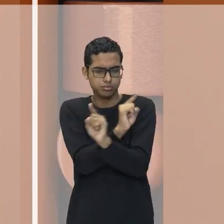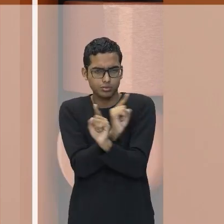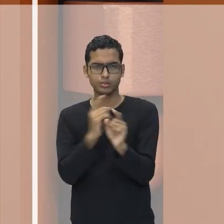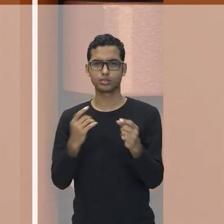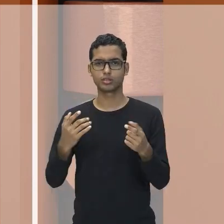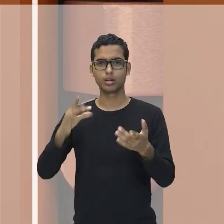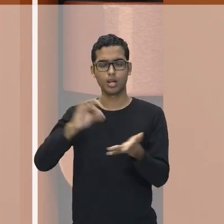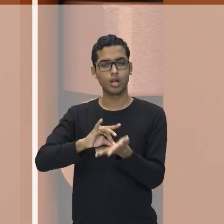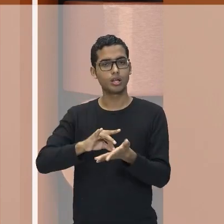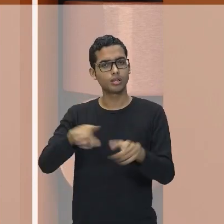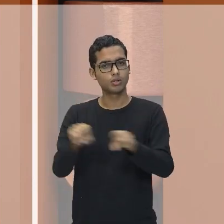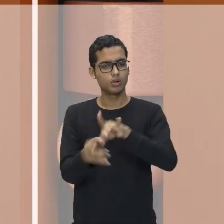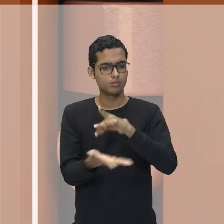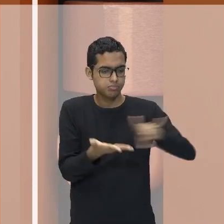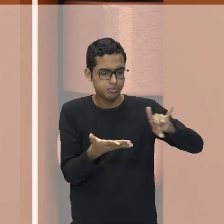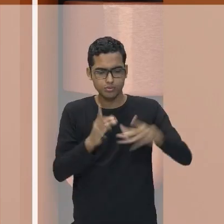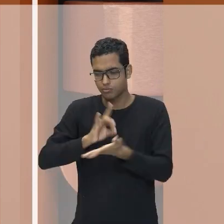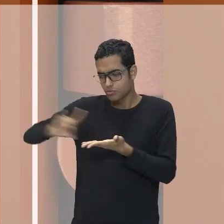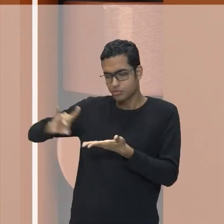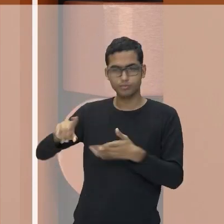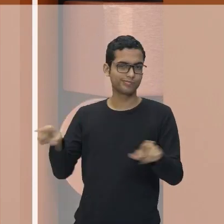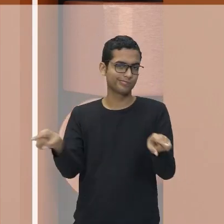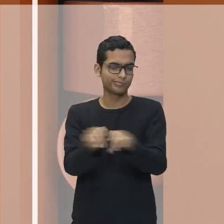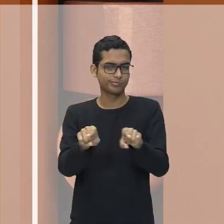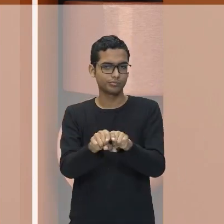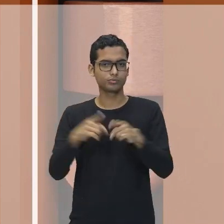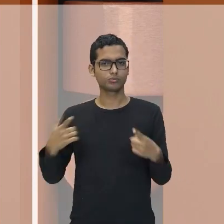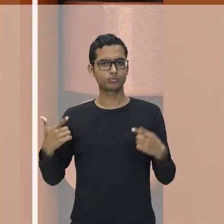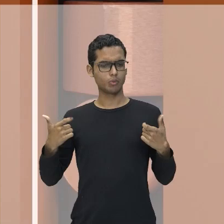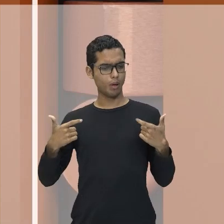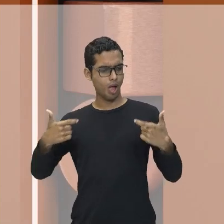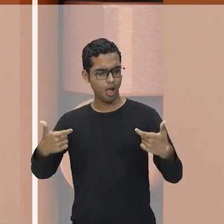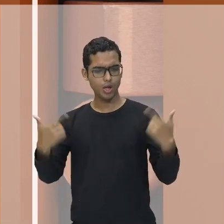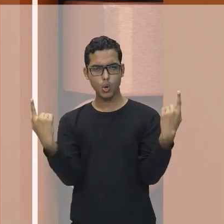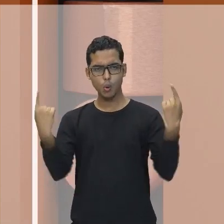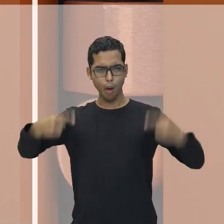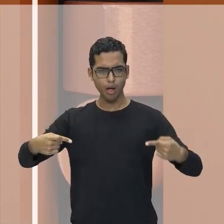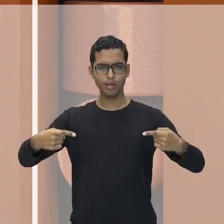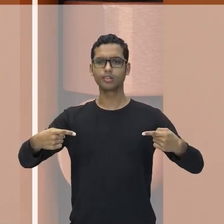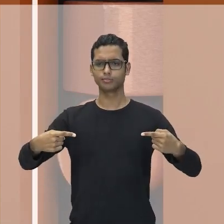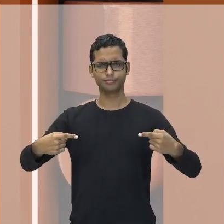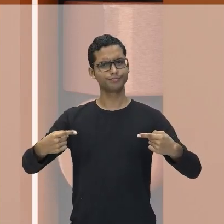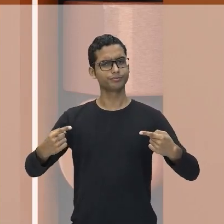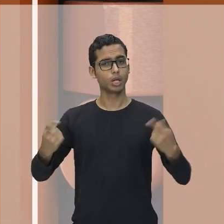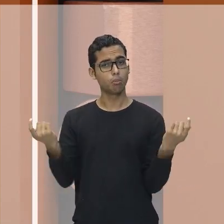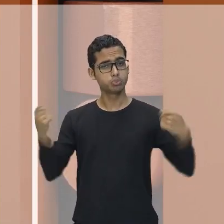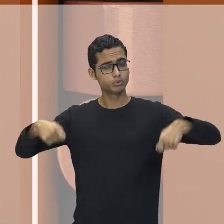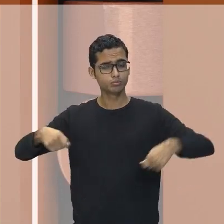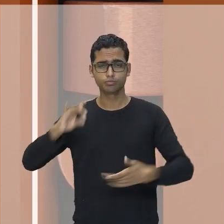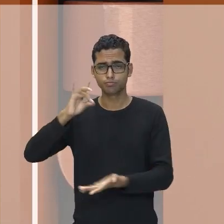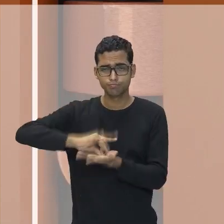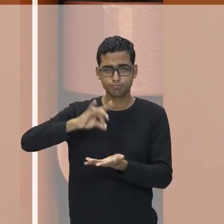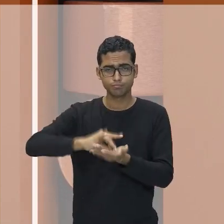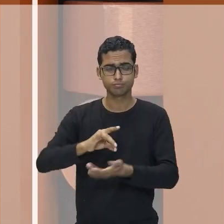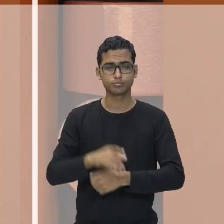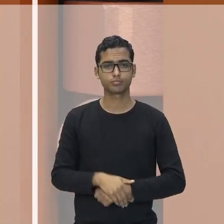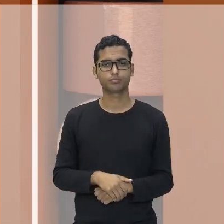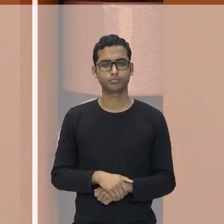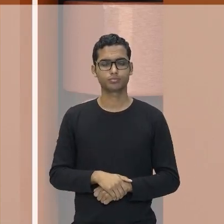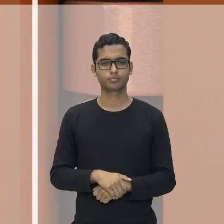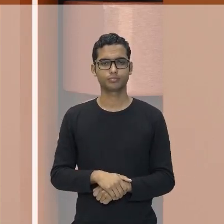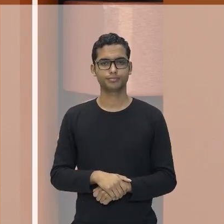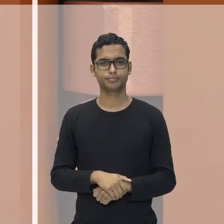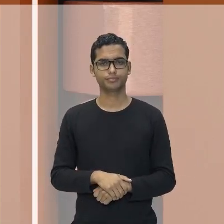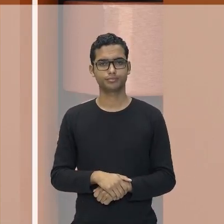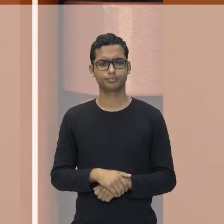eram inimigos declarados. Então, um conflito entre essas duas nações era eminente. Então, professor, por que